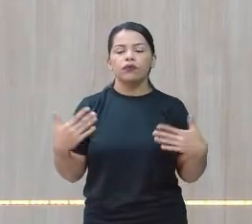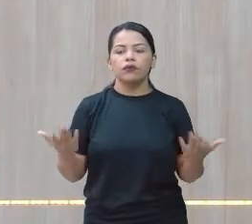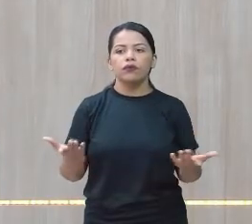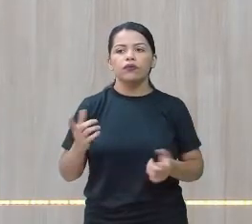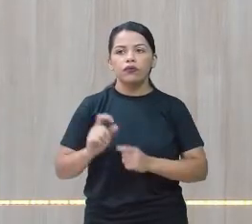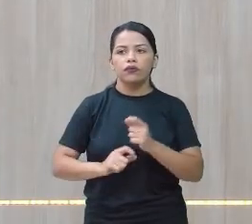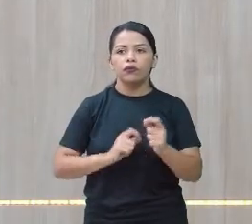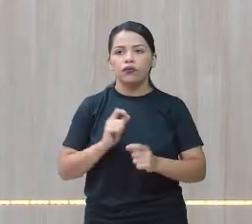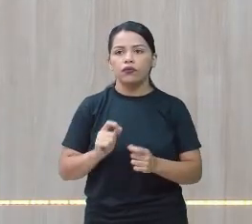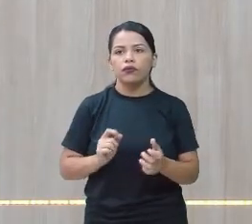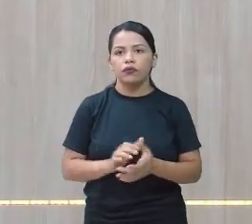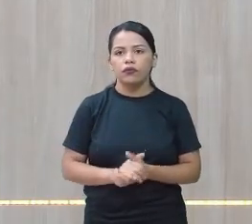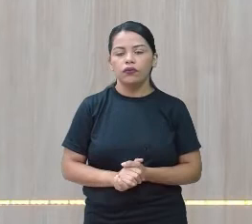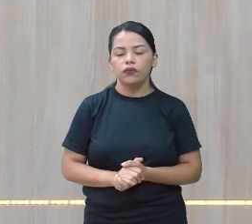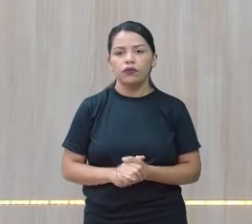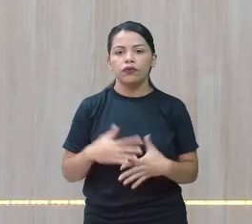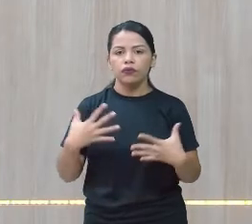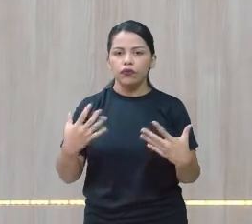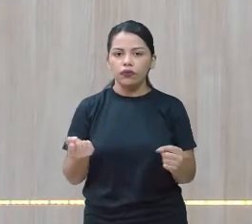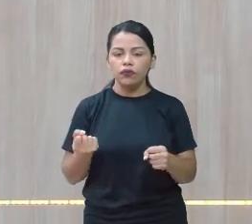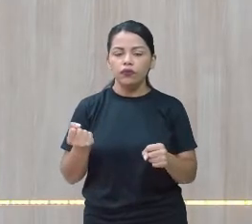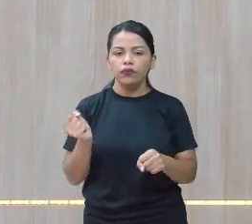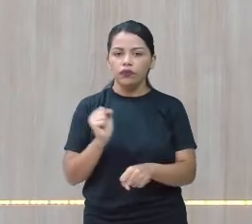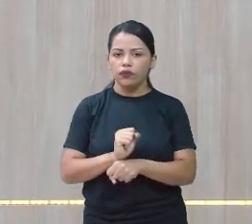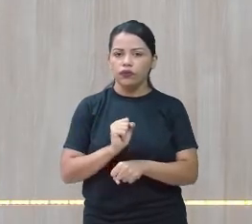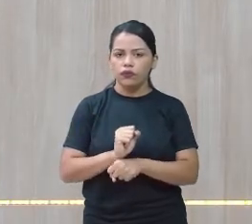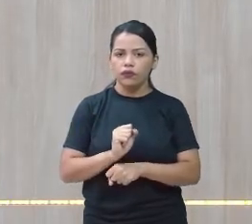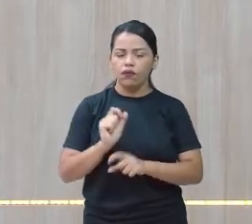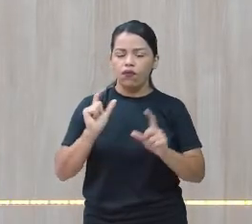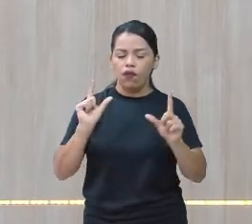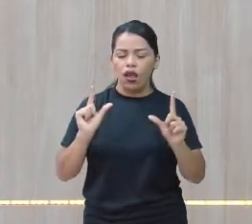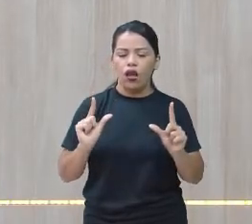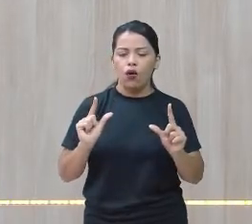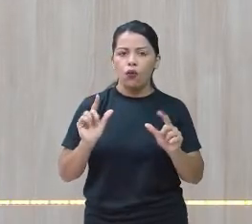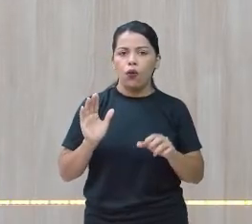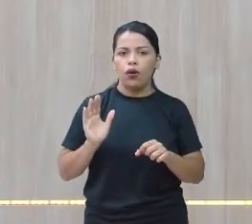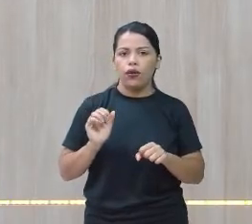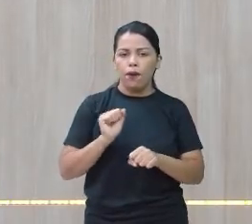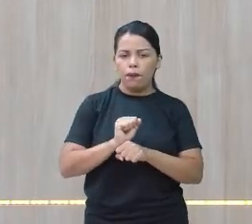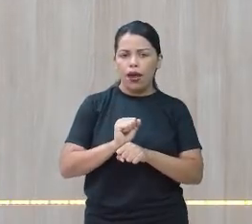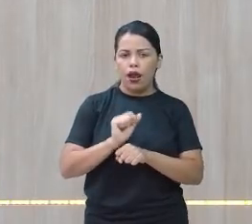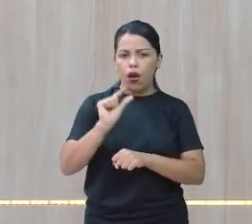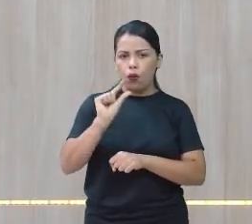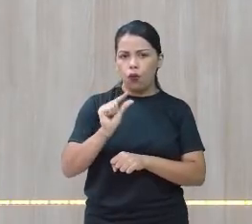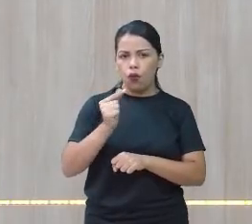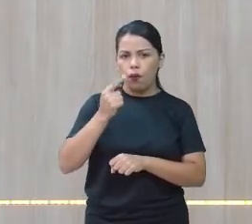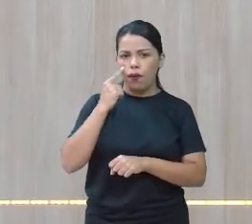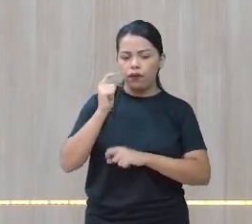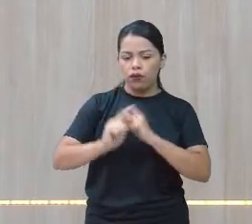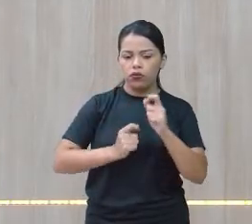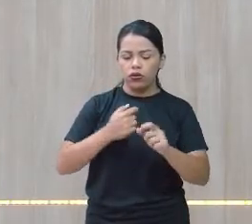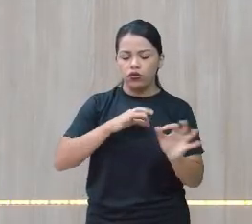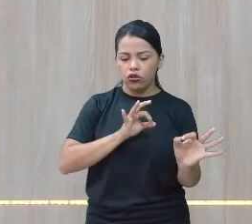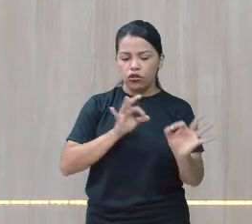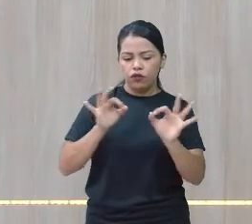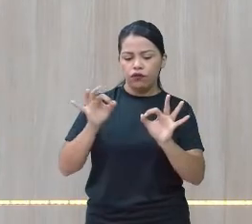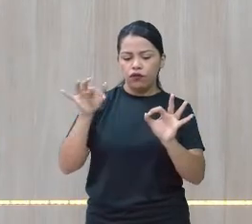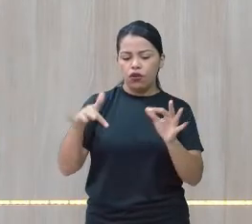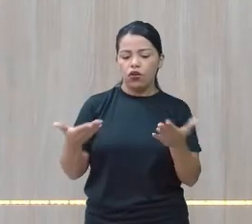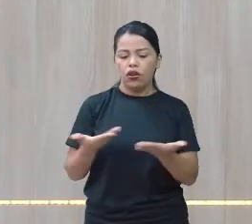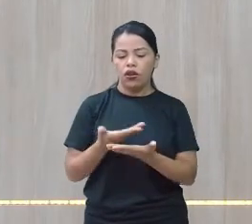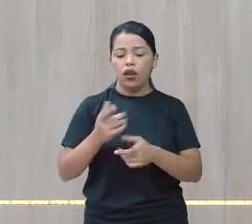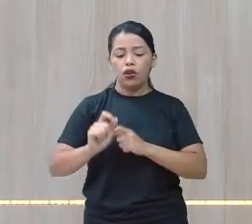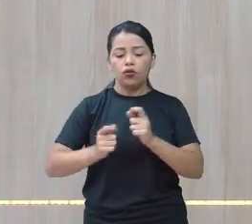vamos ver, né? Vamos parar um pouquinho para saber o que foi que nós vimos na aula de hoje e o que é que nós vamos ver na próxima